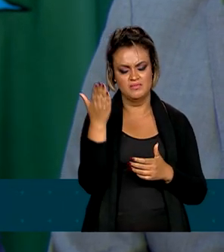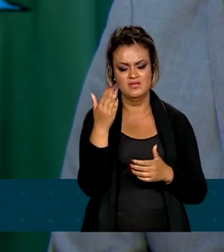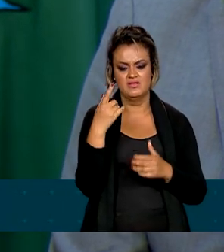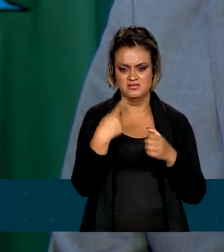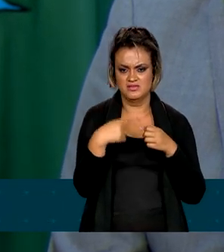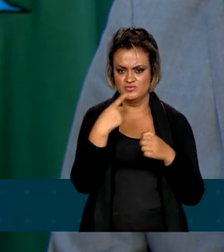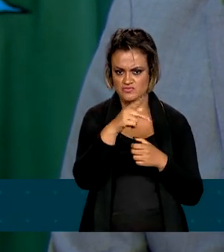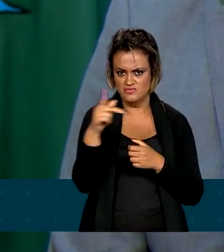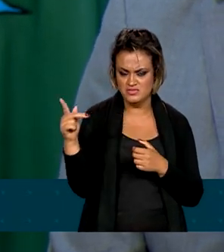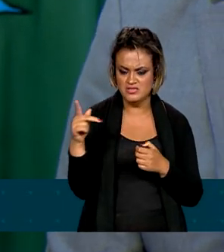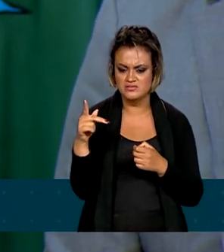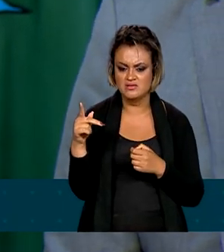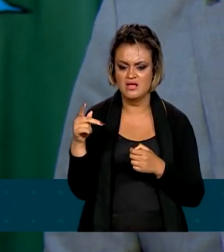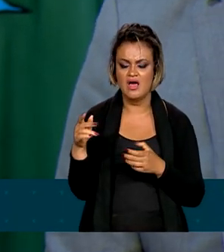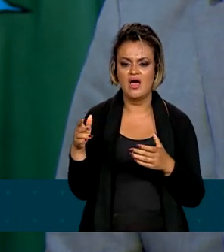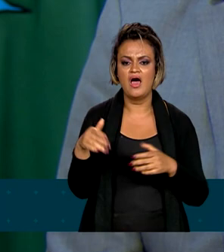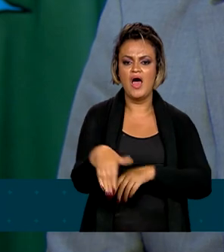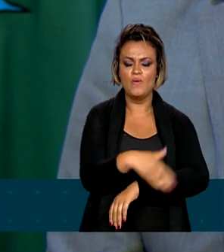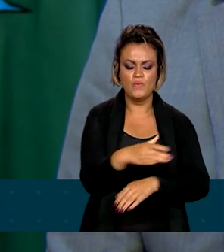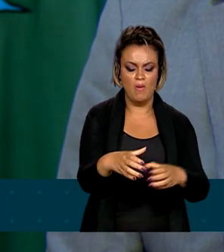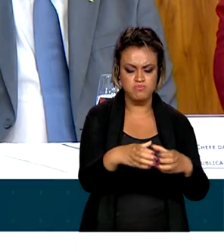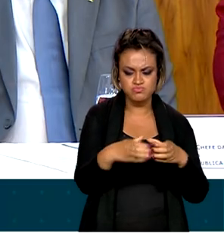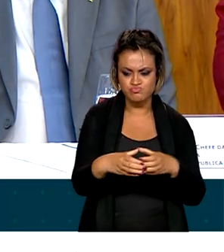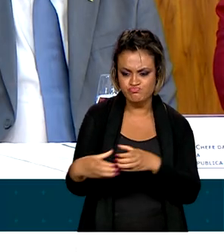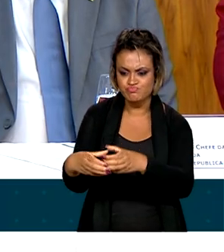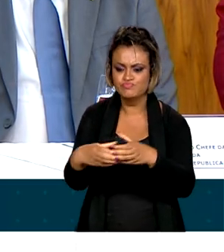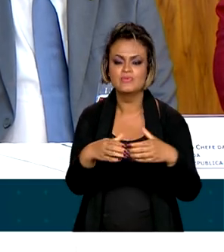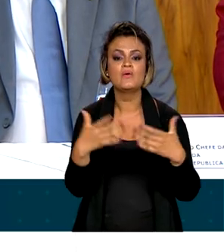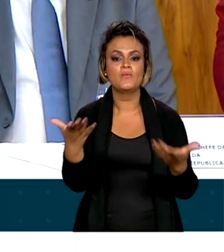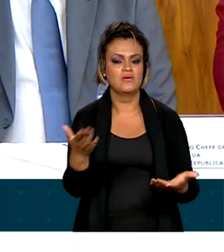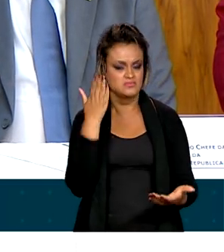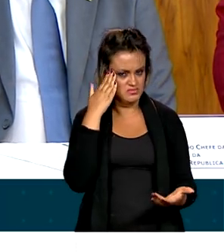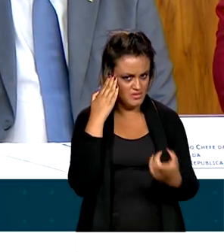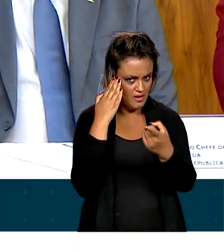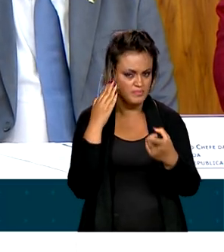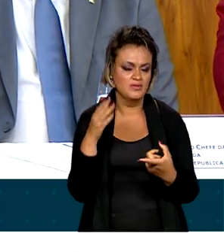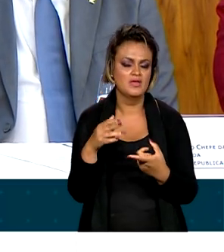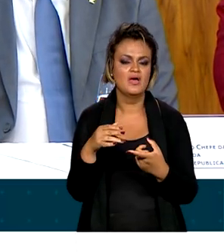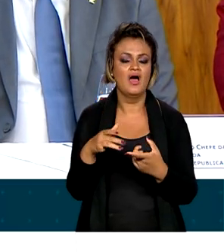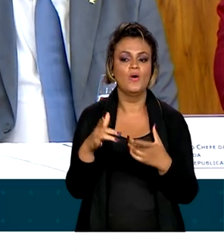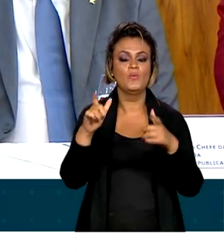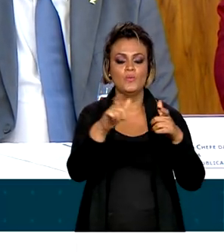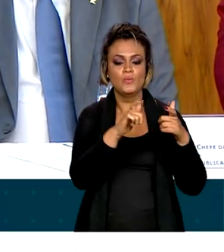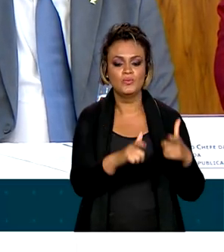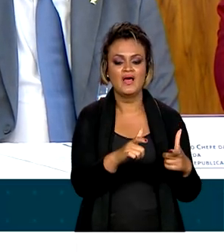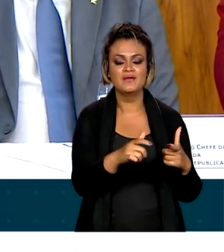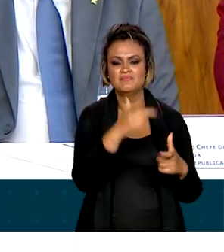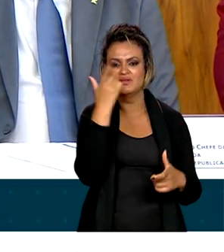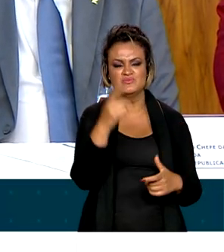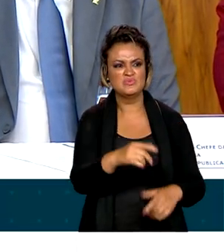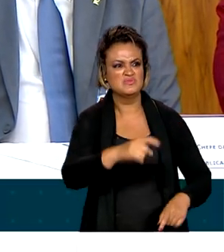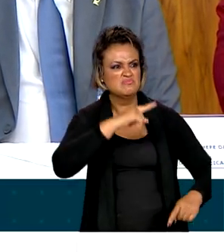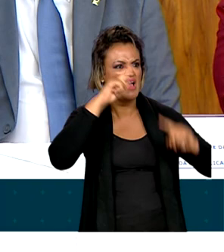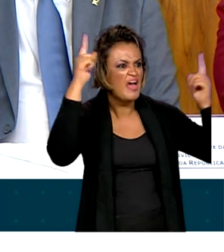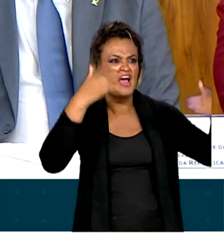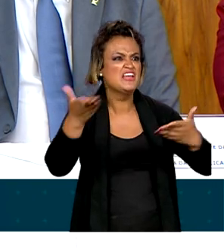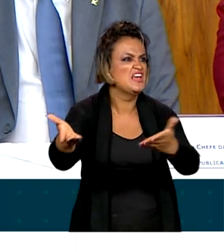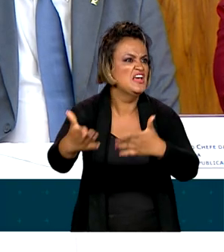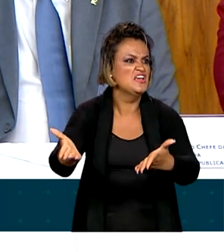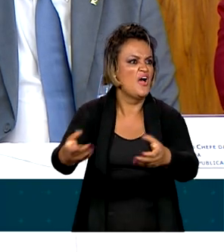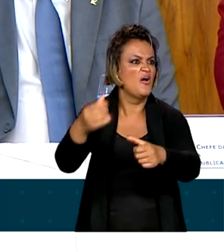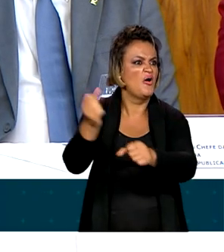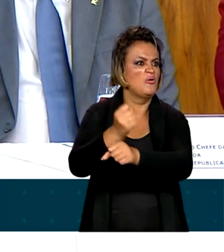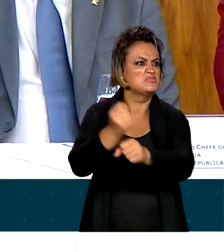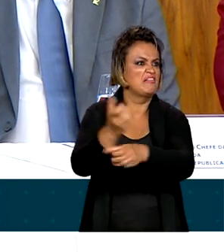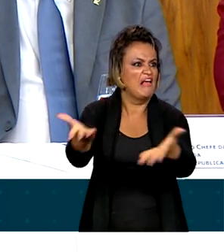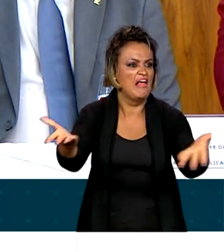de vocês, qual é a rua que está esburacada. Vocês sabem qual é o lugar que o pessoal xinga vocês. Vocês sabem